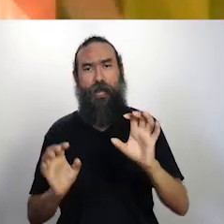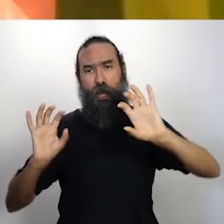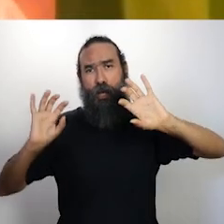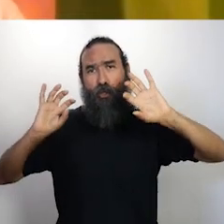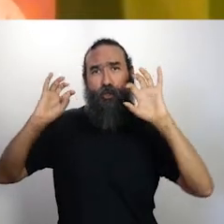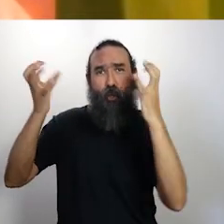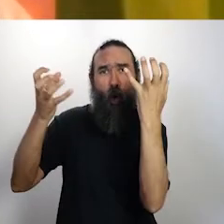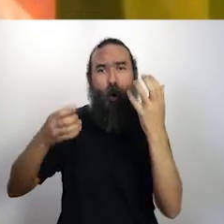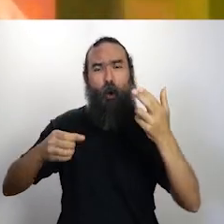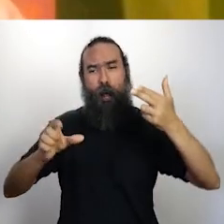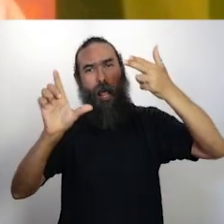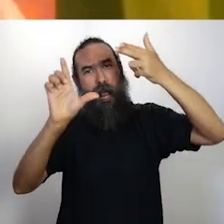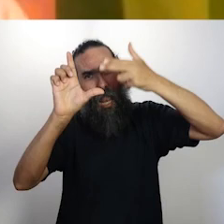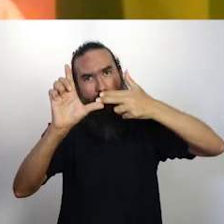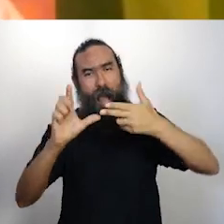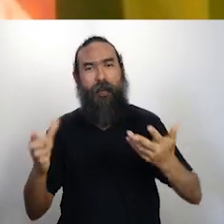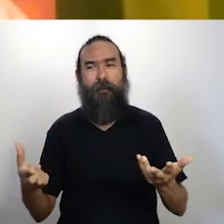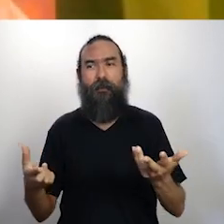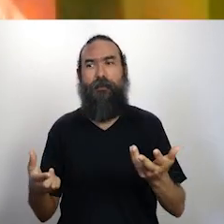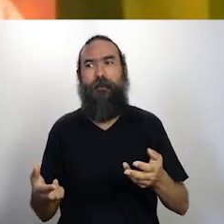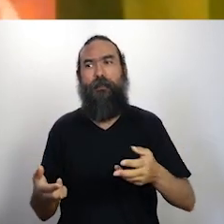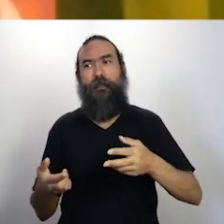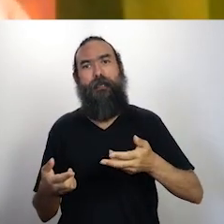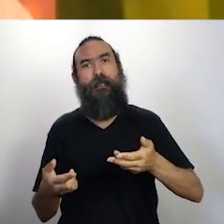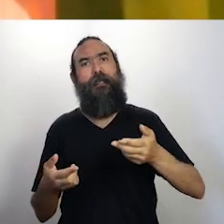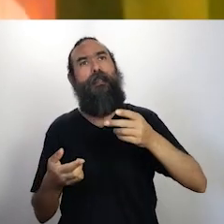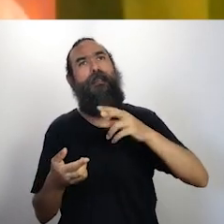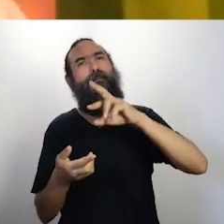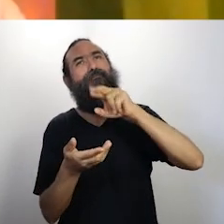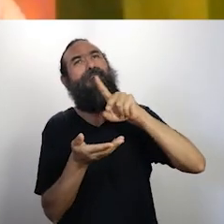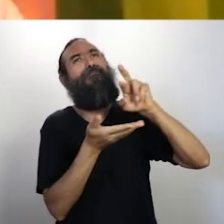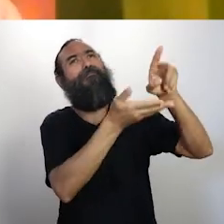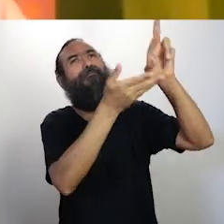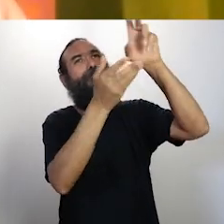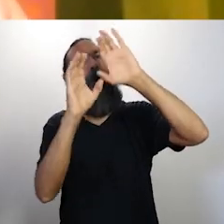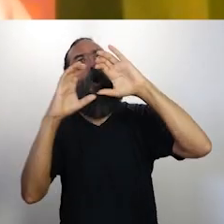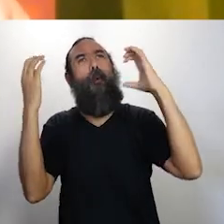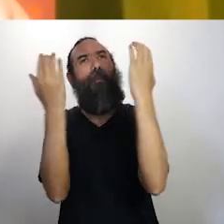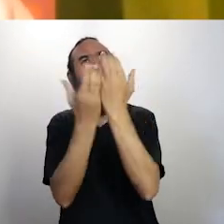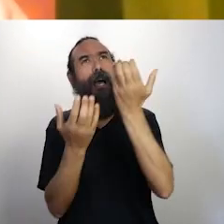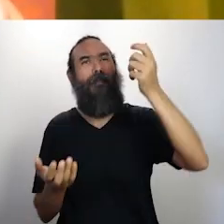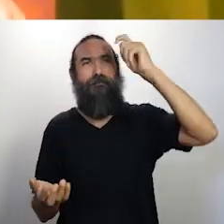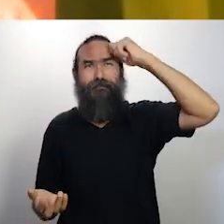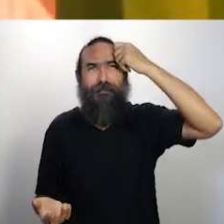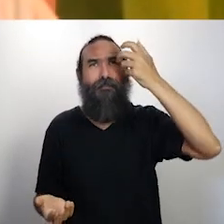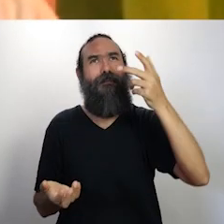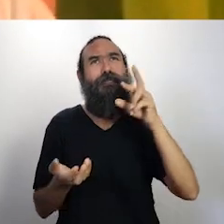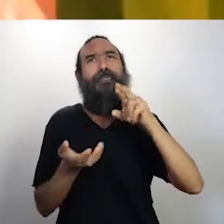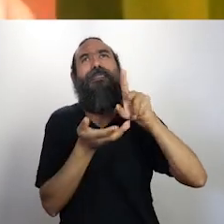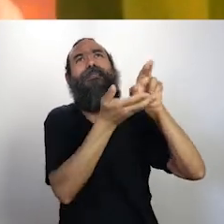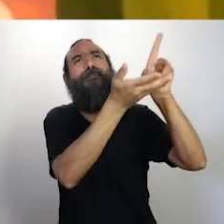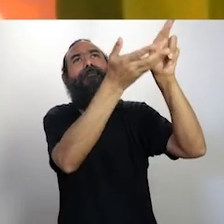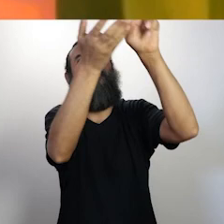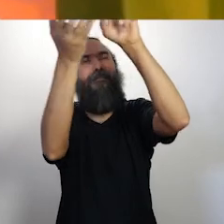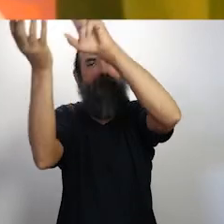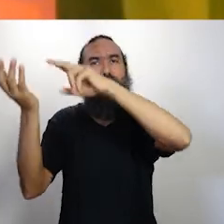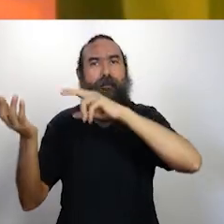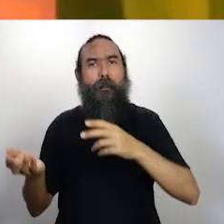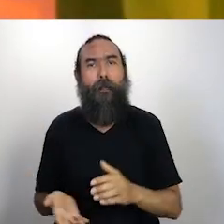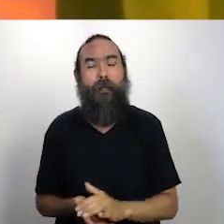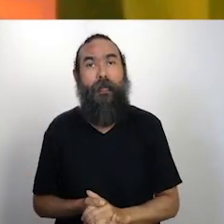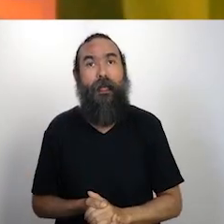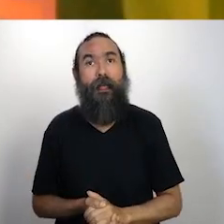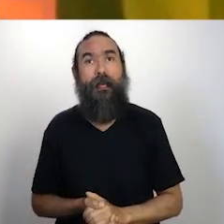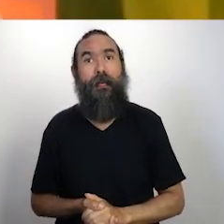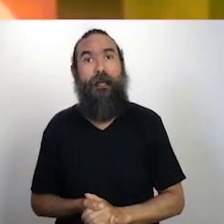de show ao vivo comunidades a gente tem o parafuso tem a comunidade do sítio histórico Calunga a gente tem assim